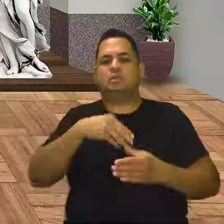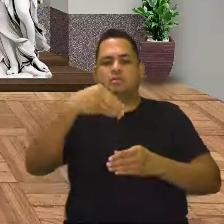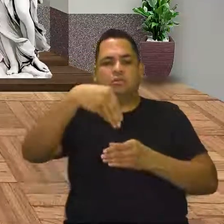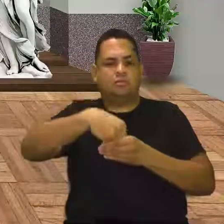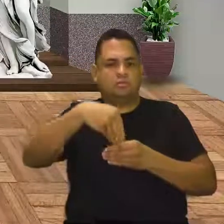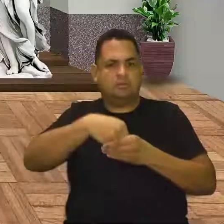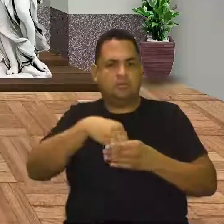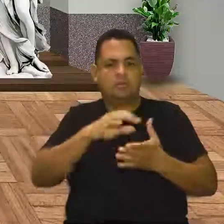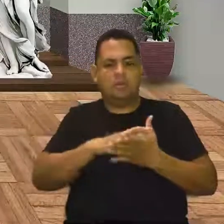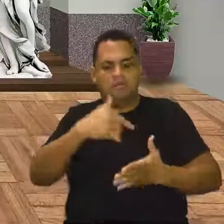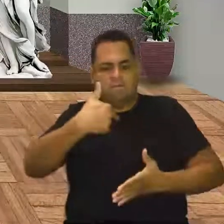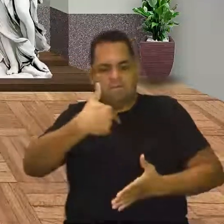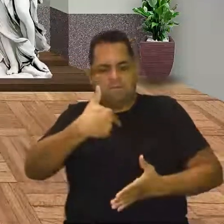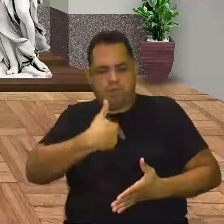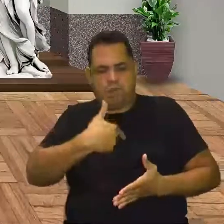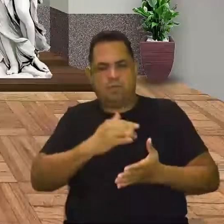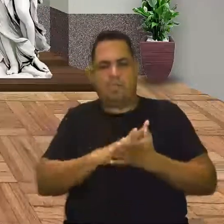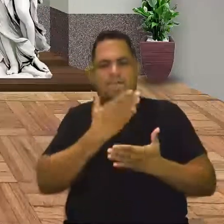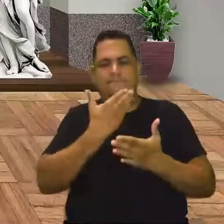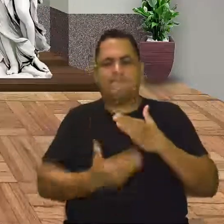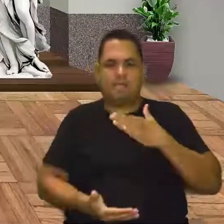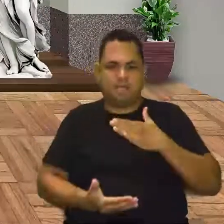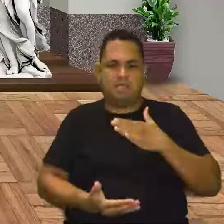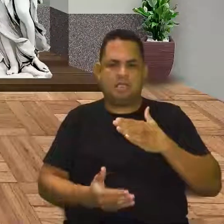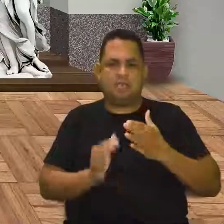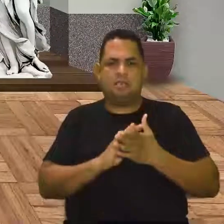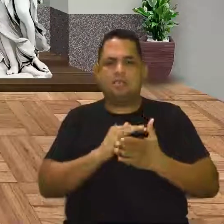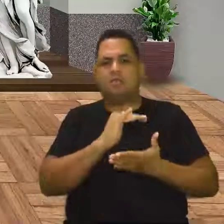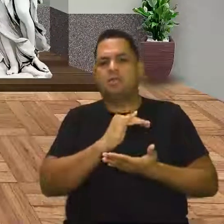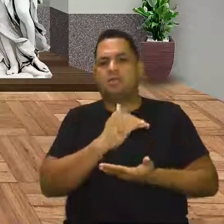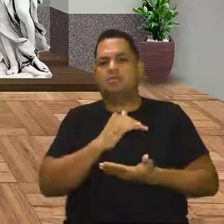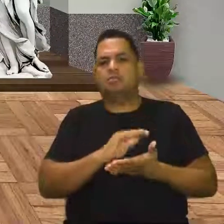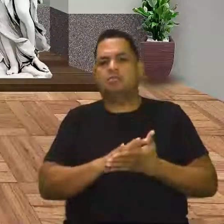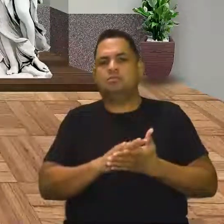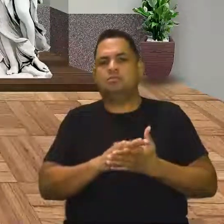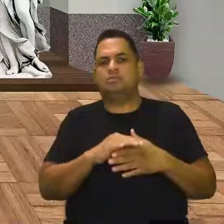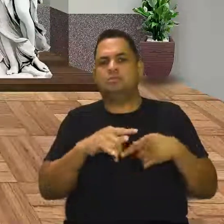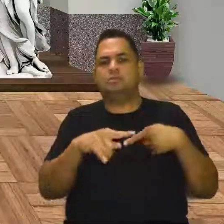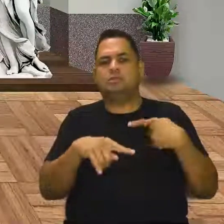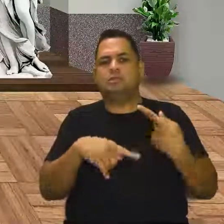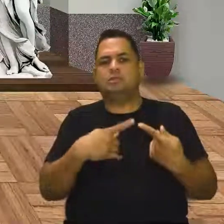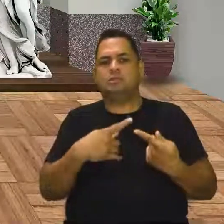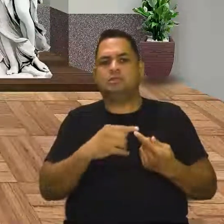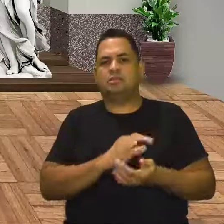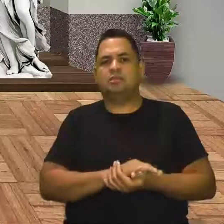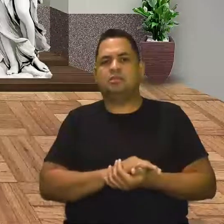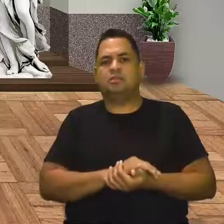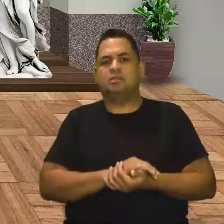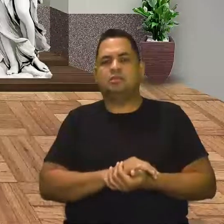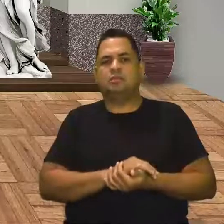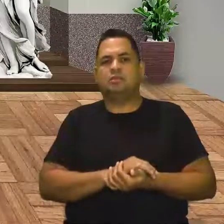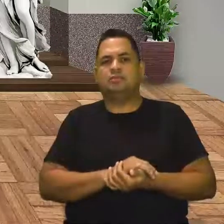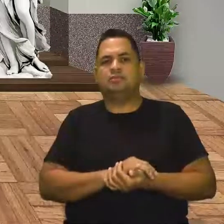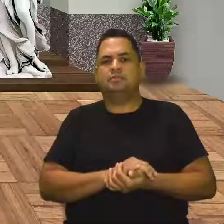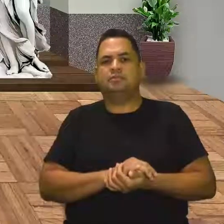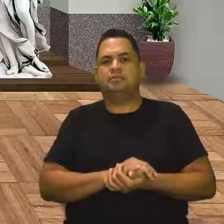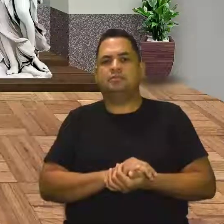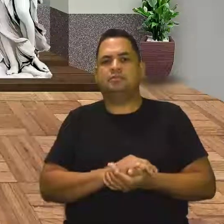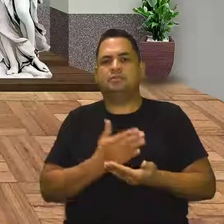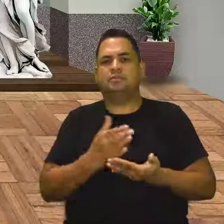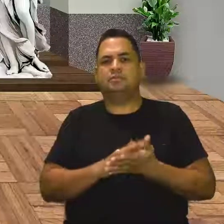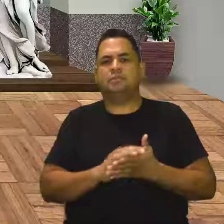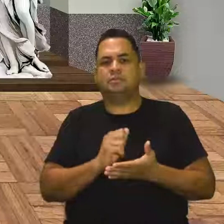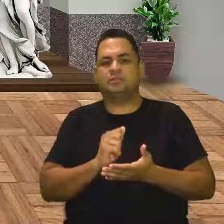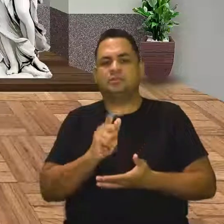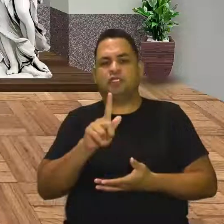eleição, Getúlio Vargas perde, mata-se o vice-presidente de Getúlio Vargas, que é o João Pessoa. Aí o